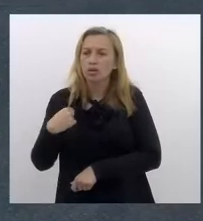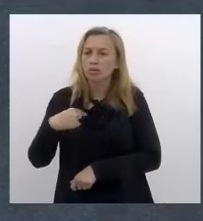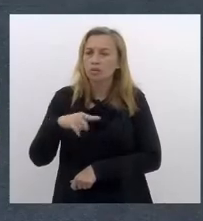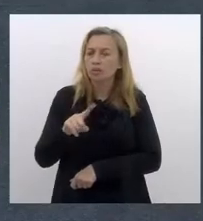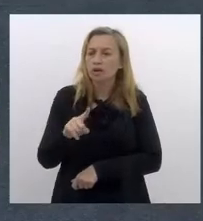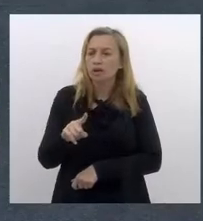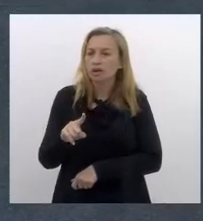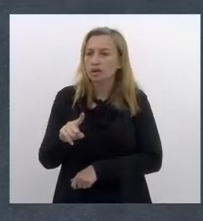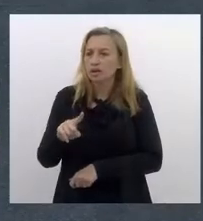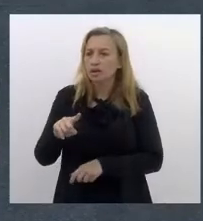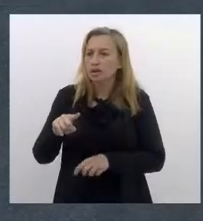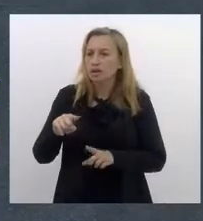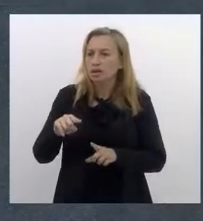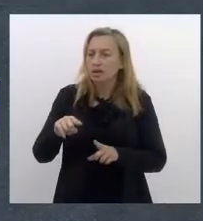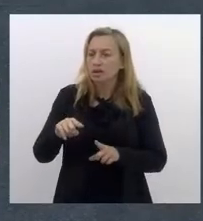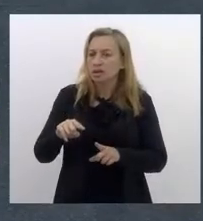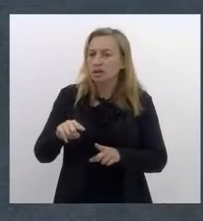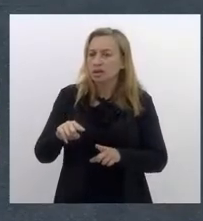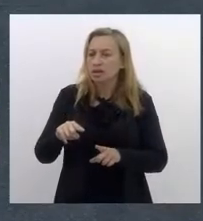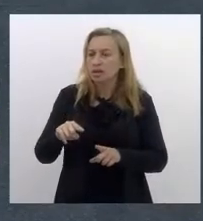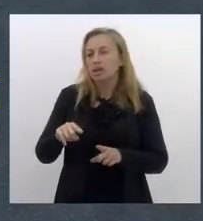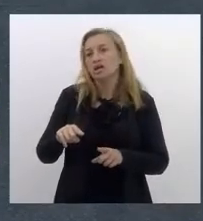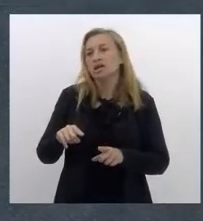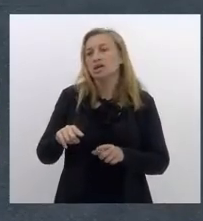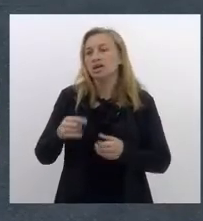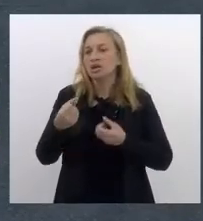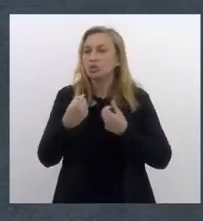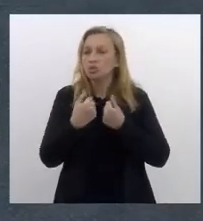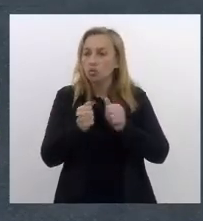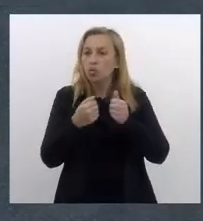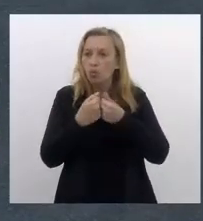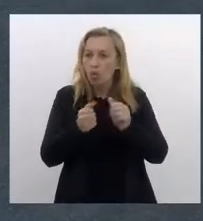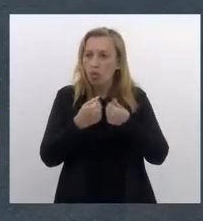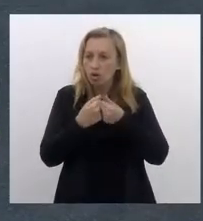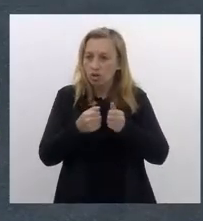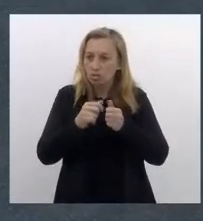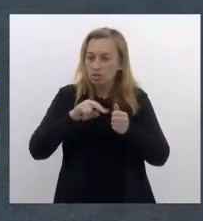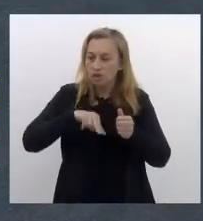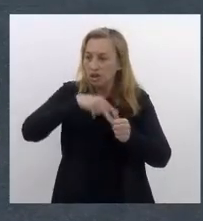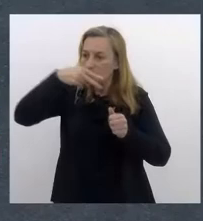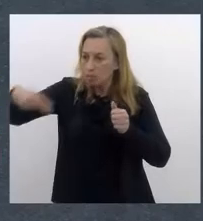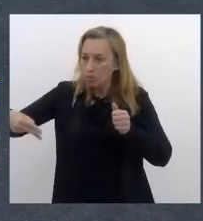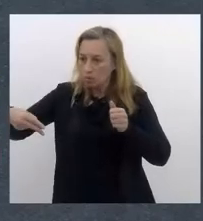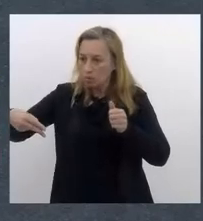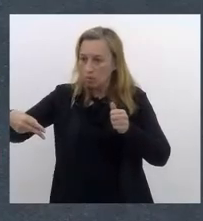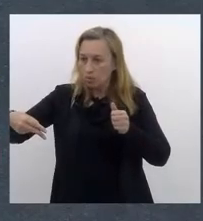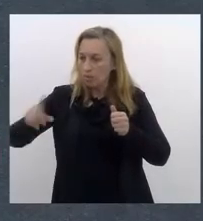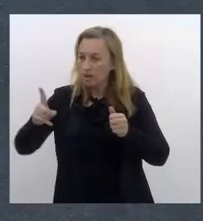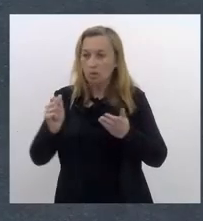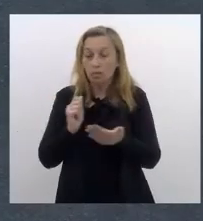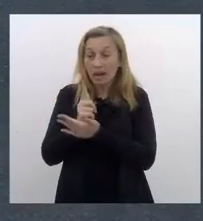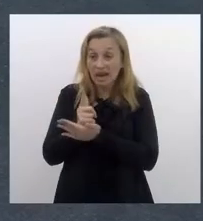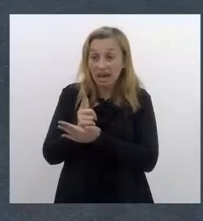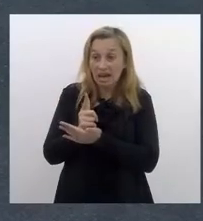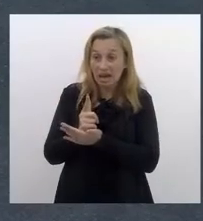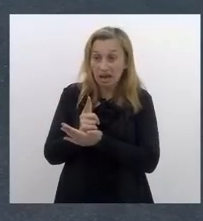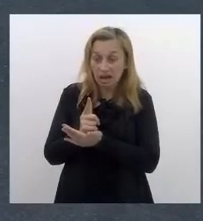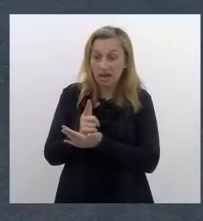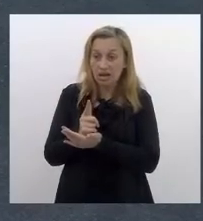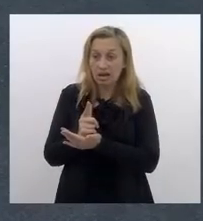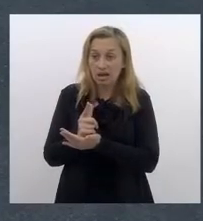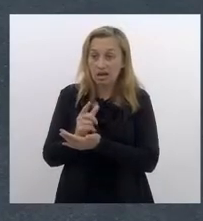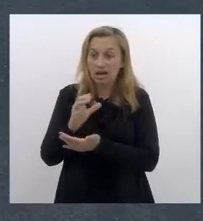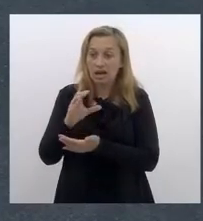pulou a catraca. A gente está dizendo aqui que todo mundo pode pular a catraca? Não se trata disso. Mas se trata de uma